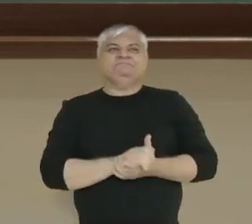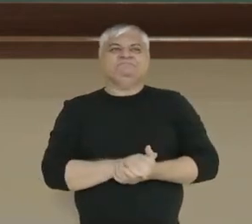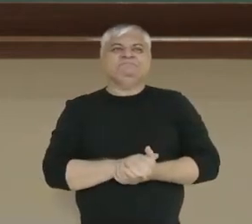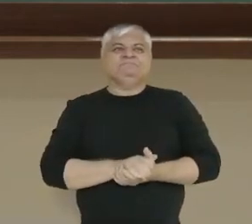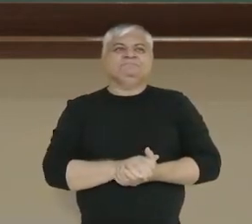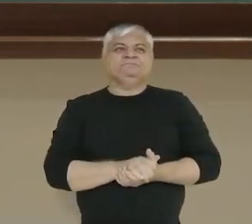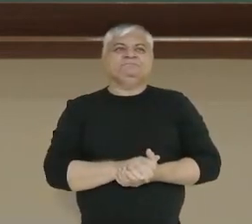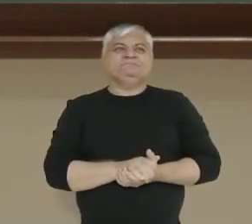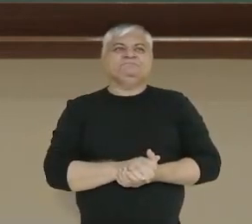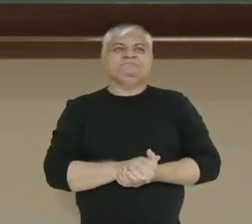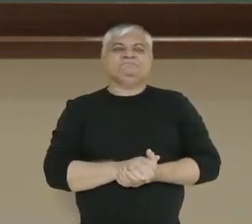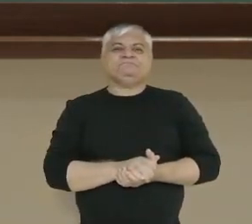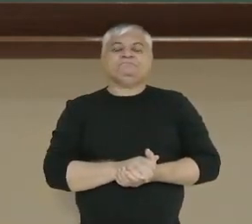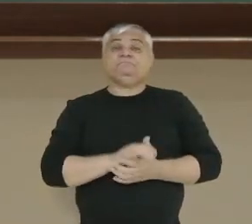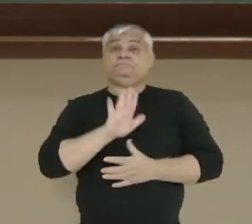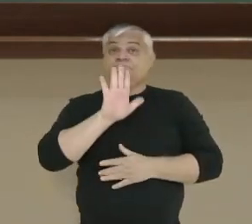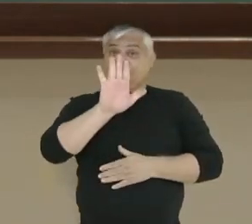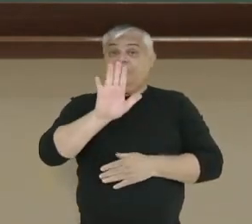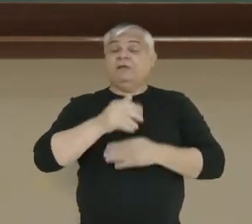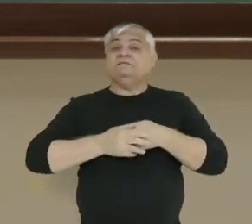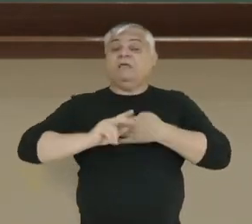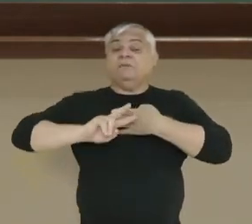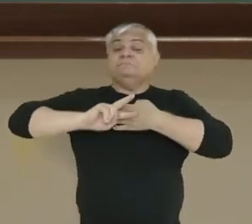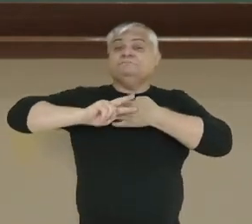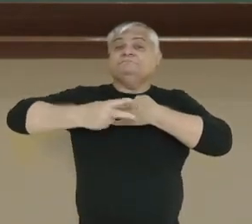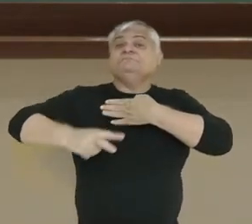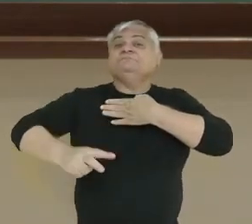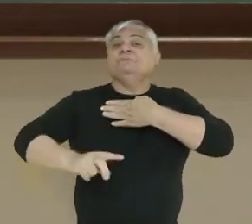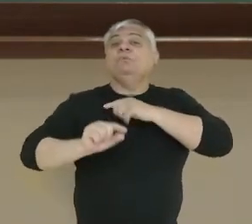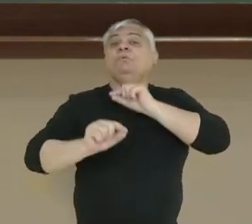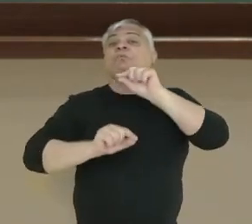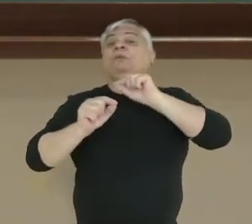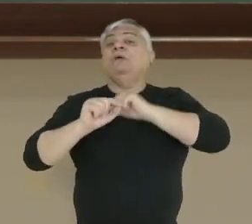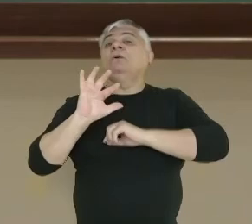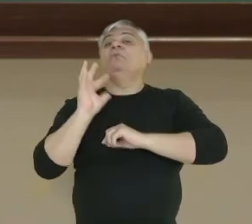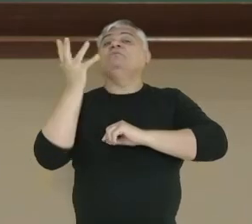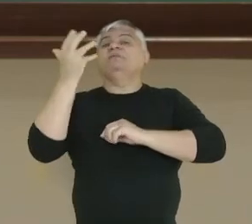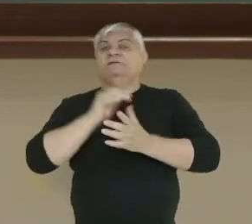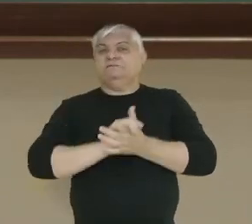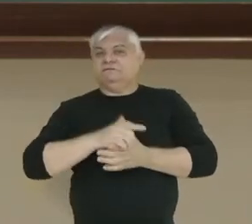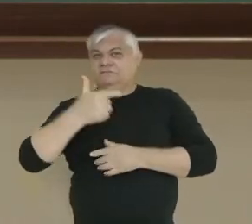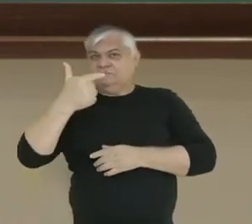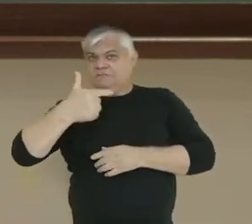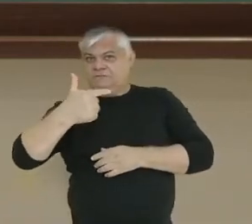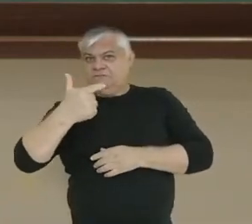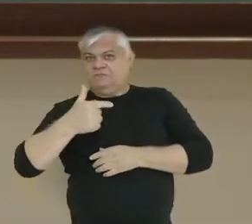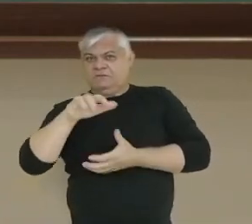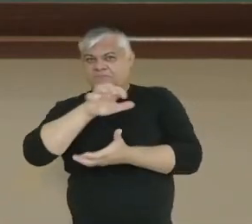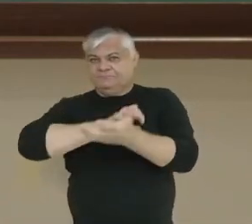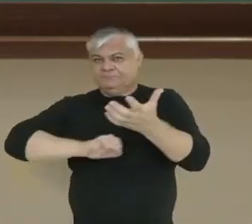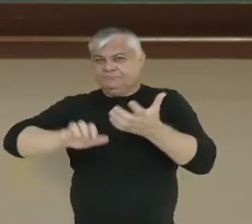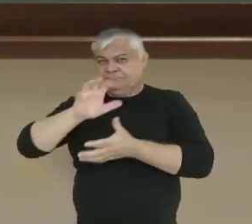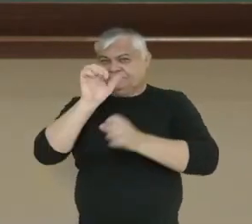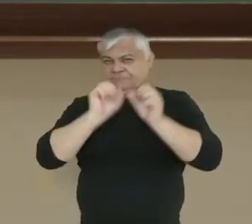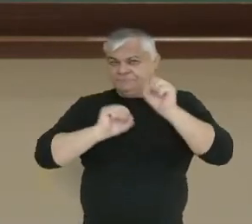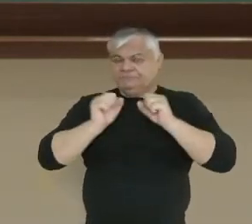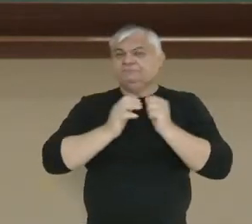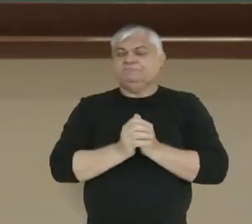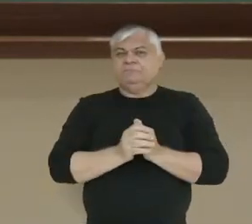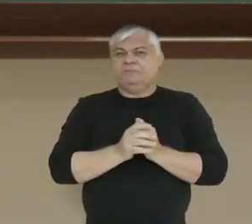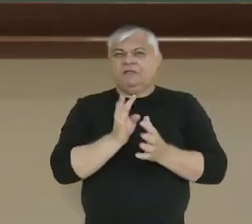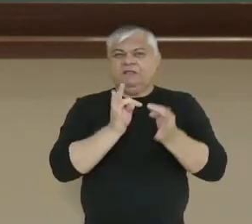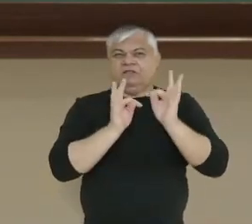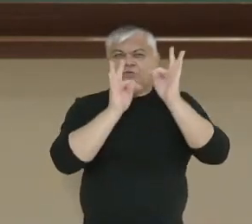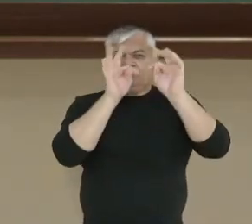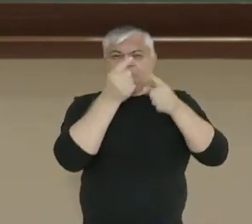Bom, quais são as consequências da segunda revolução industrial? Todo esse avanço tecnológico que vai acontecer, principalmente